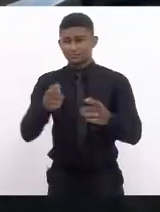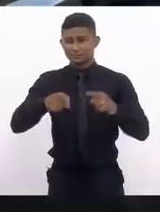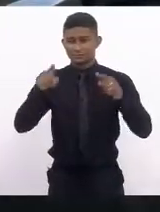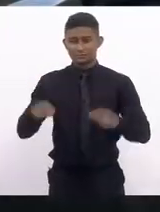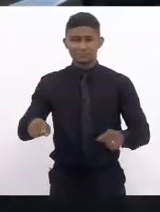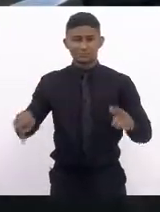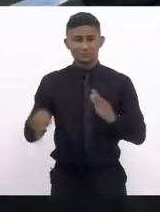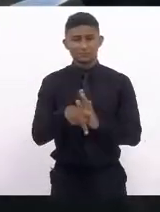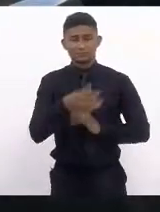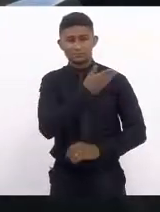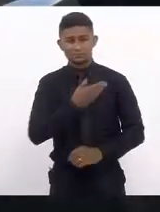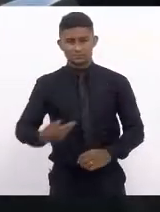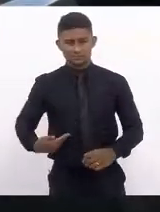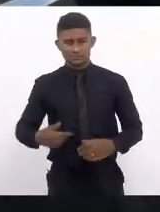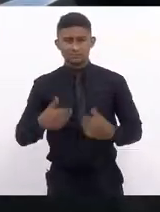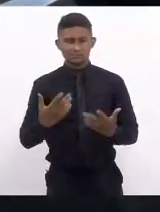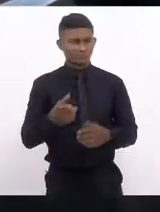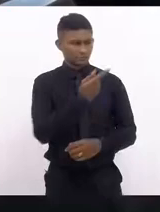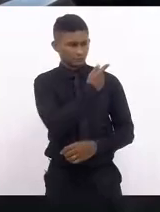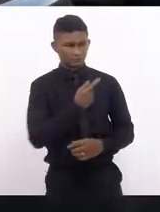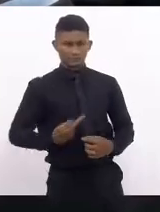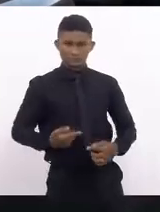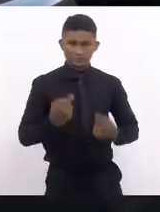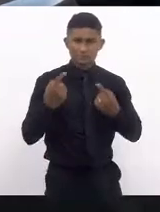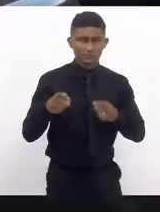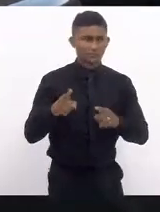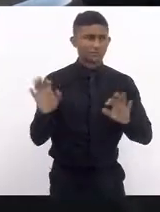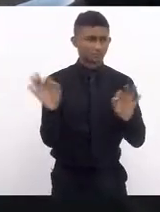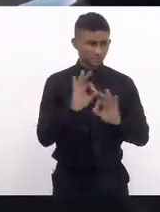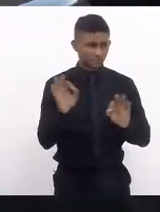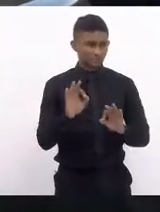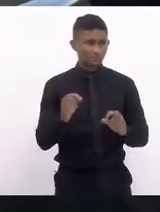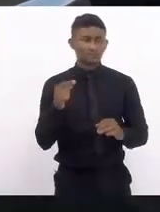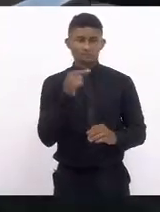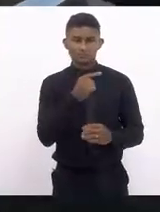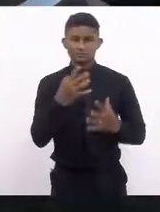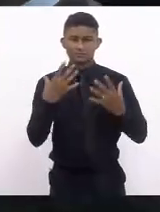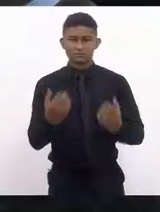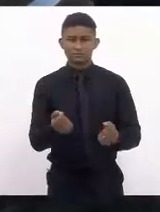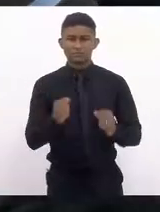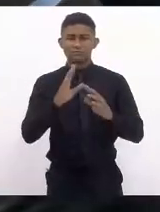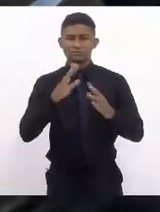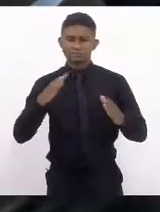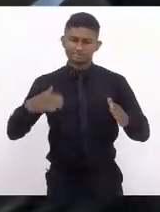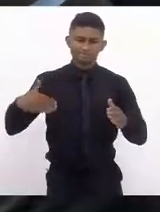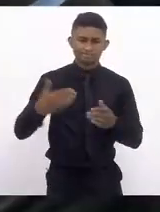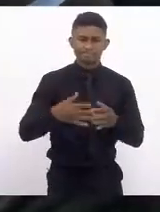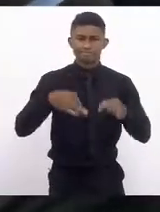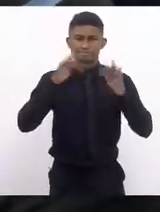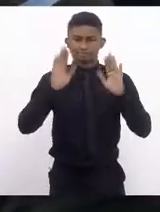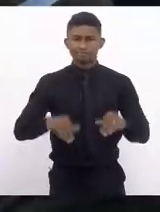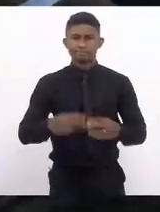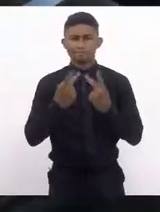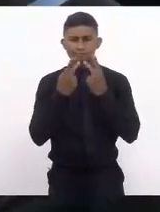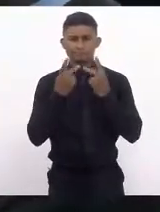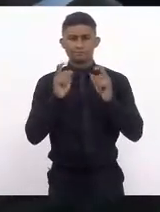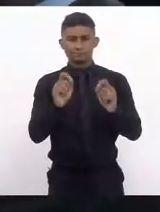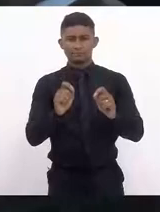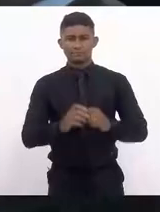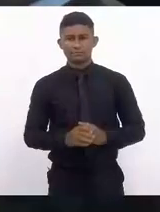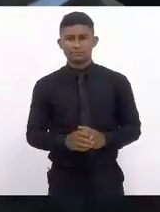então o governador não é contra ele é favor aqui ó mas eu encerro dizendo seu presidente eu